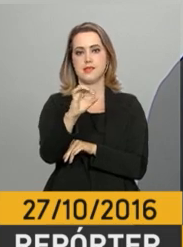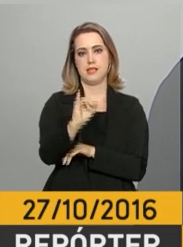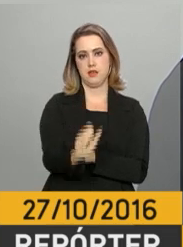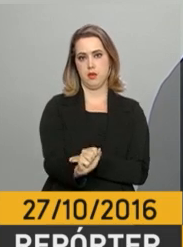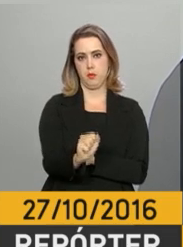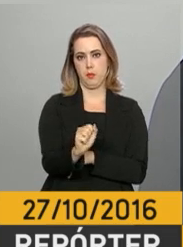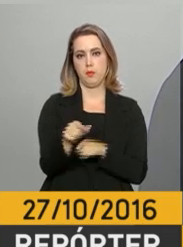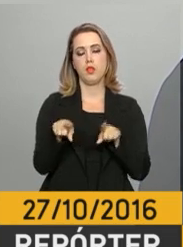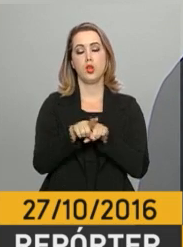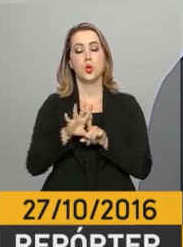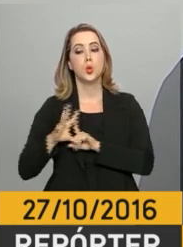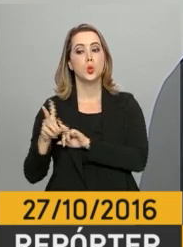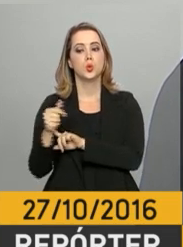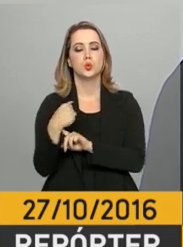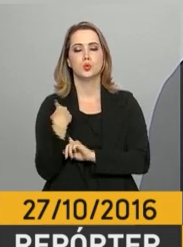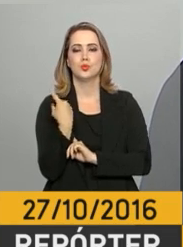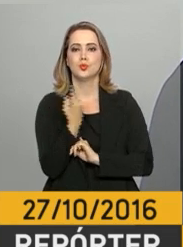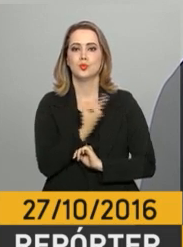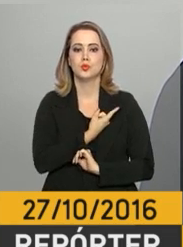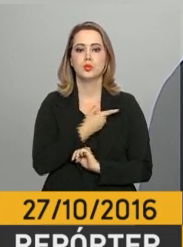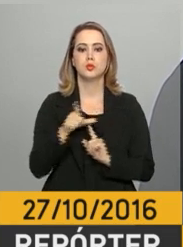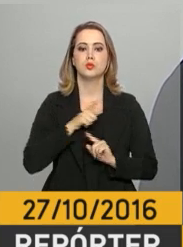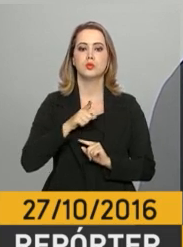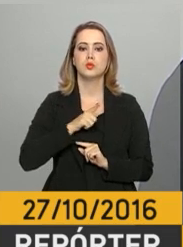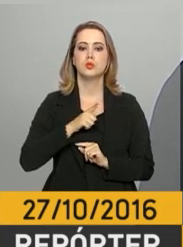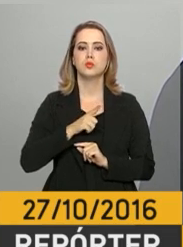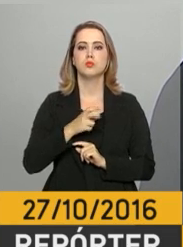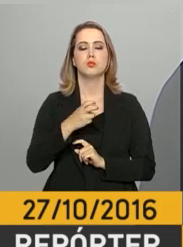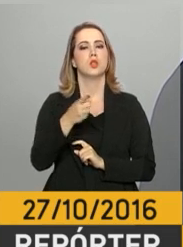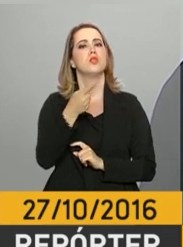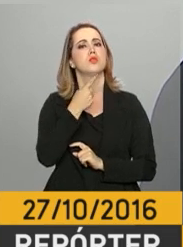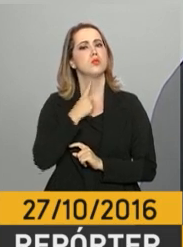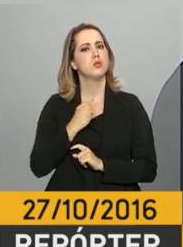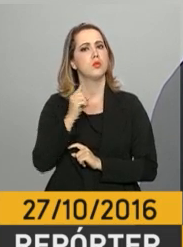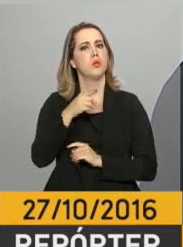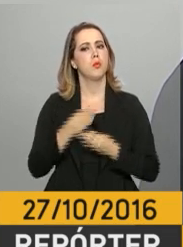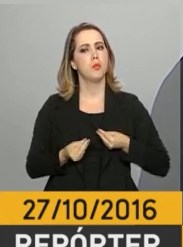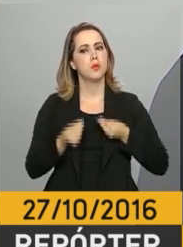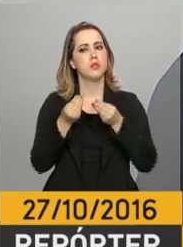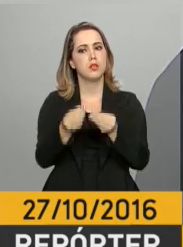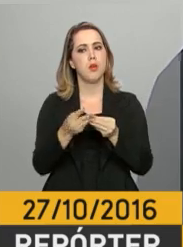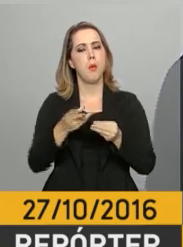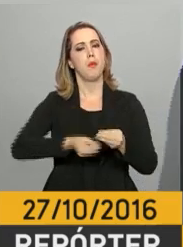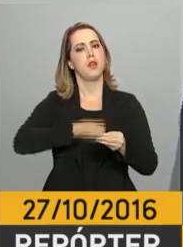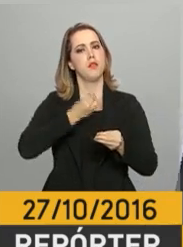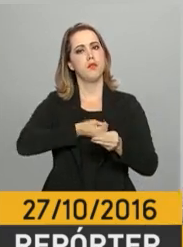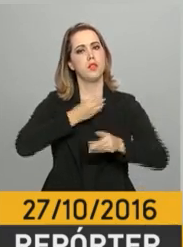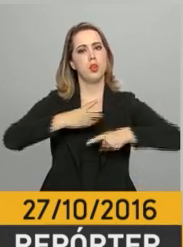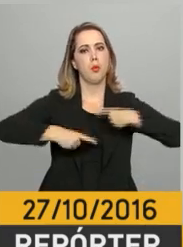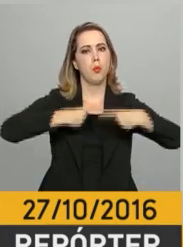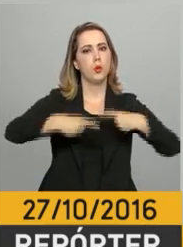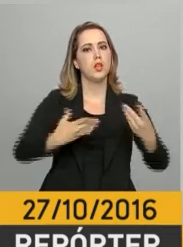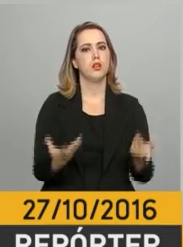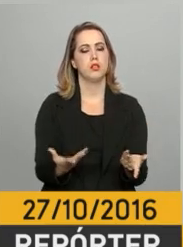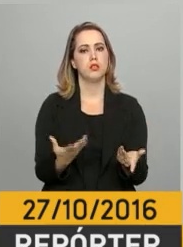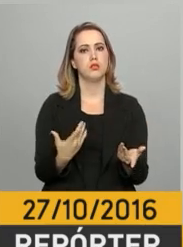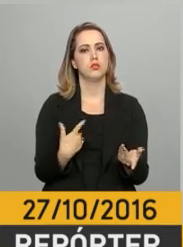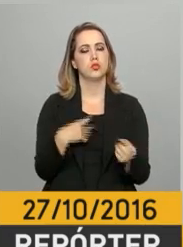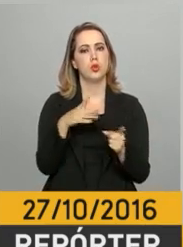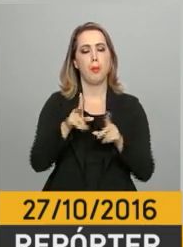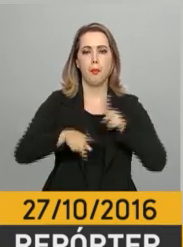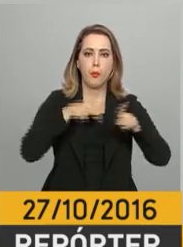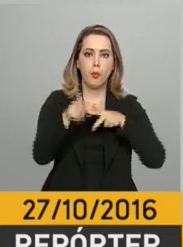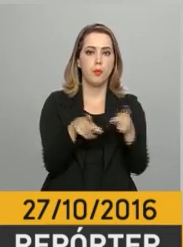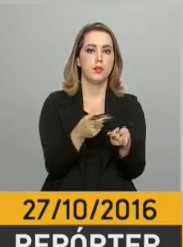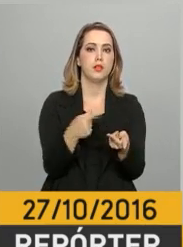temos uma vocação muito acentuada para a Democracia para a vida pública porque o jurista em